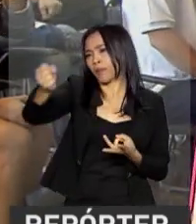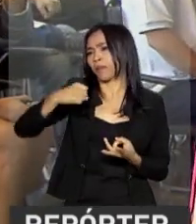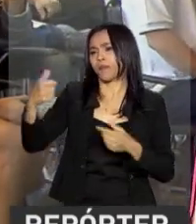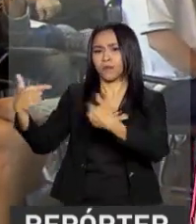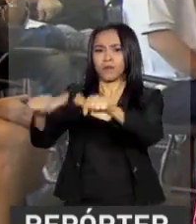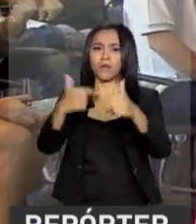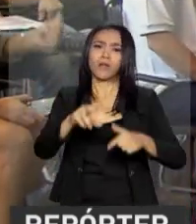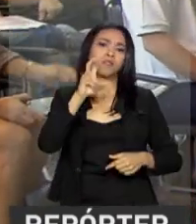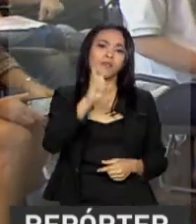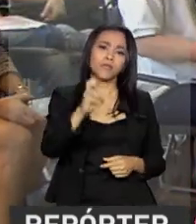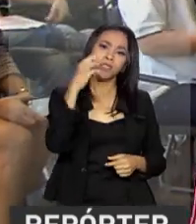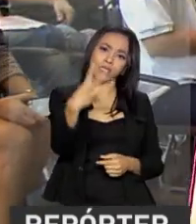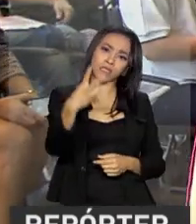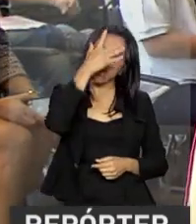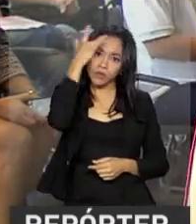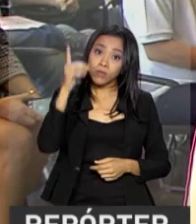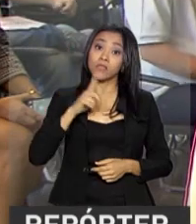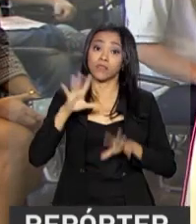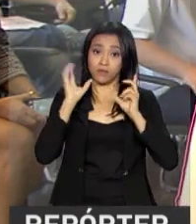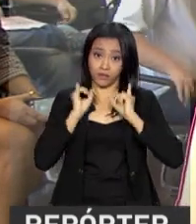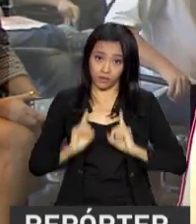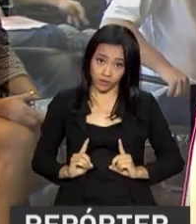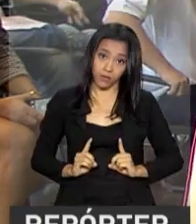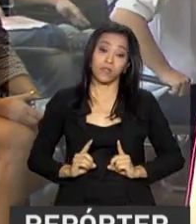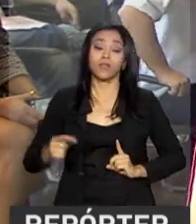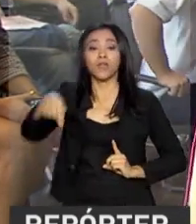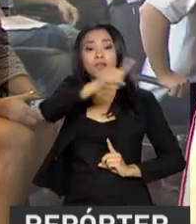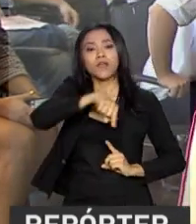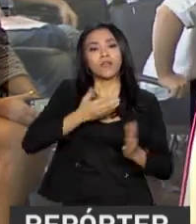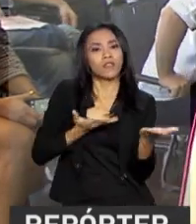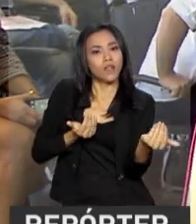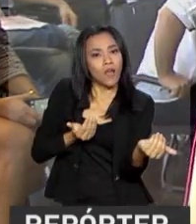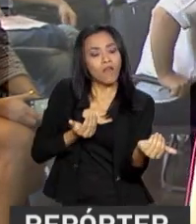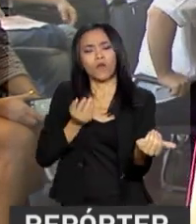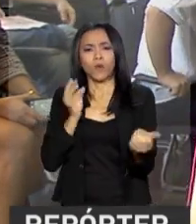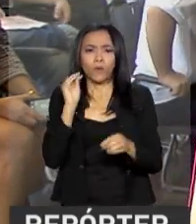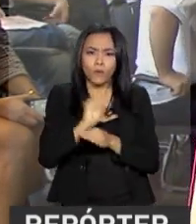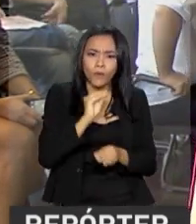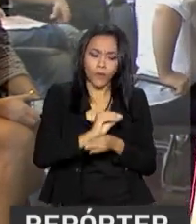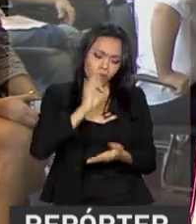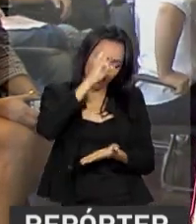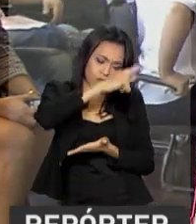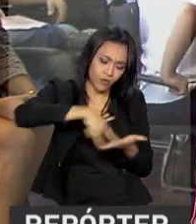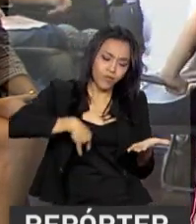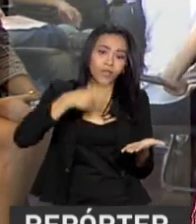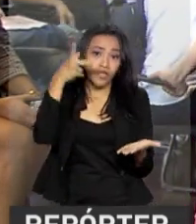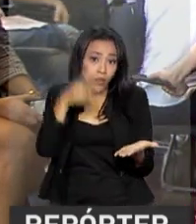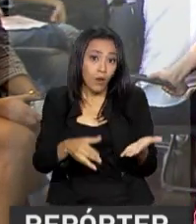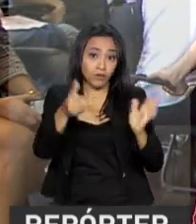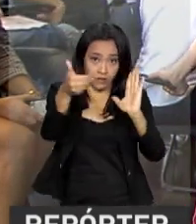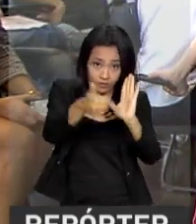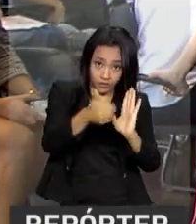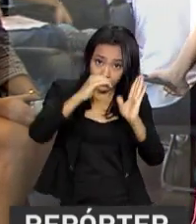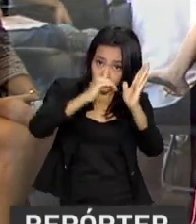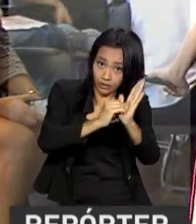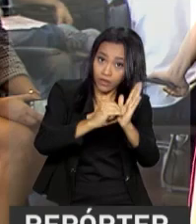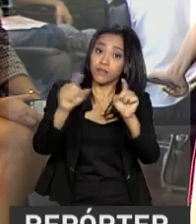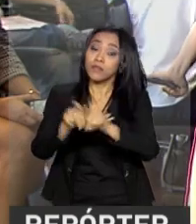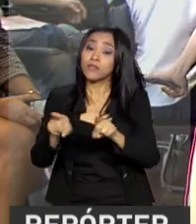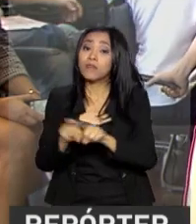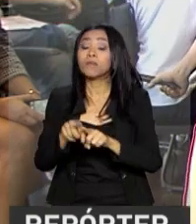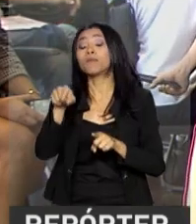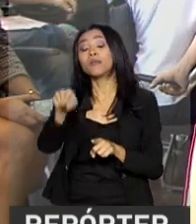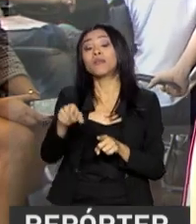53 pessoas com deficiência os jovens cuidam do acervo de instituições como o senado federal eo ministério das